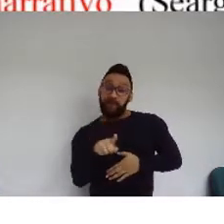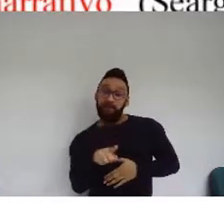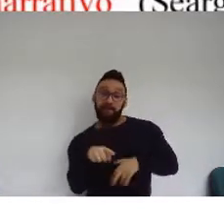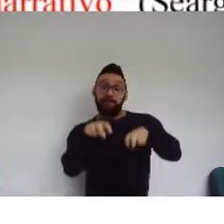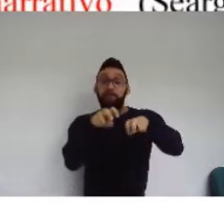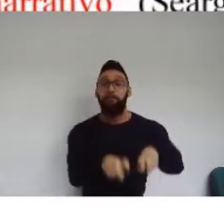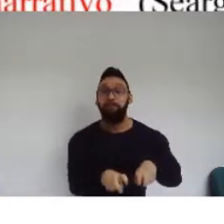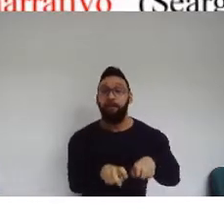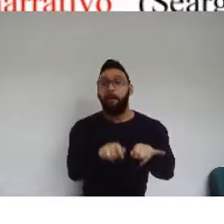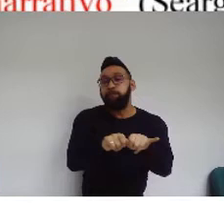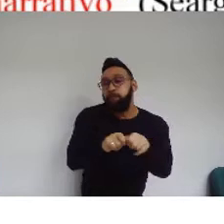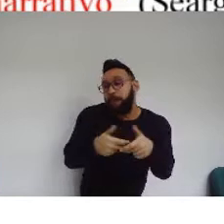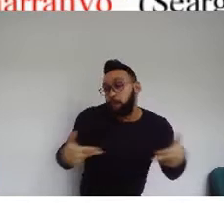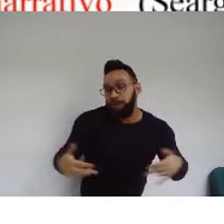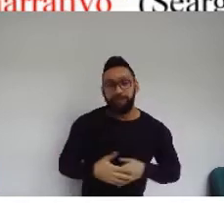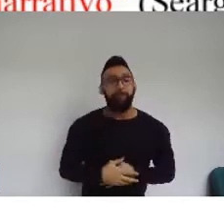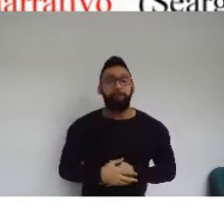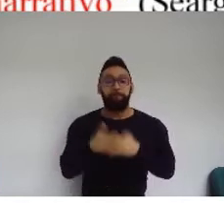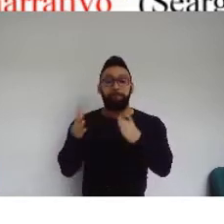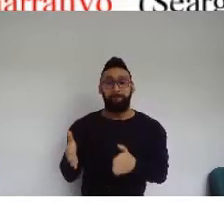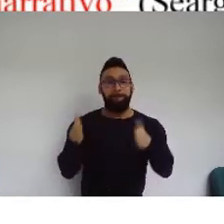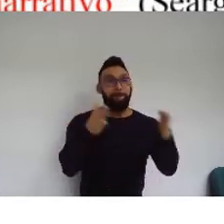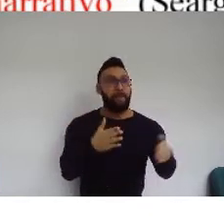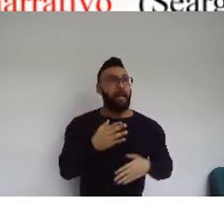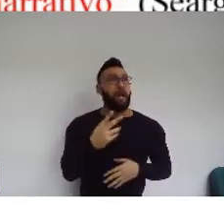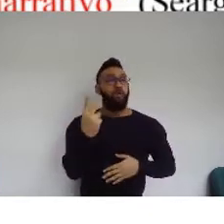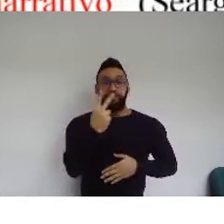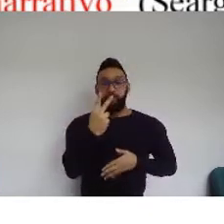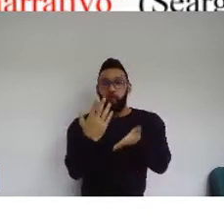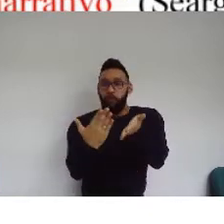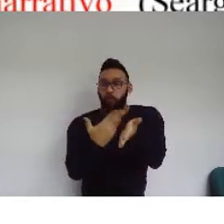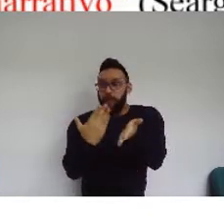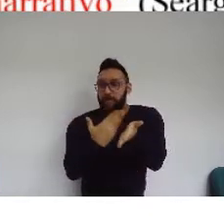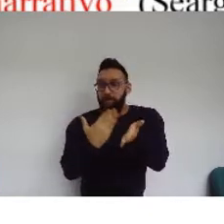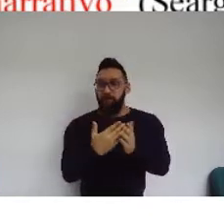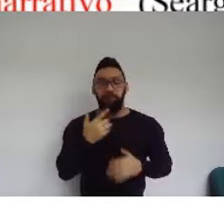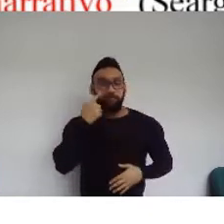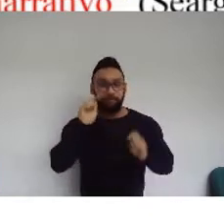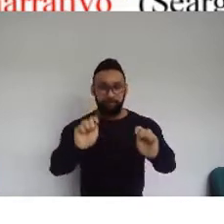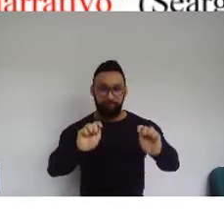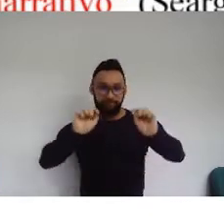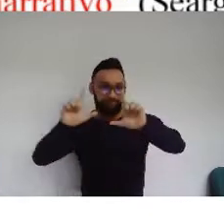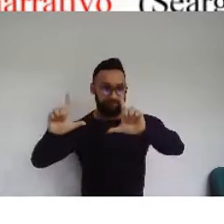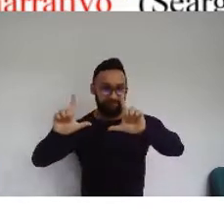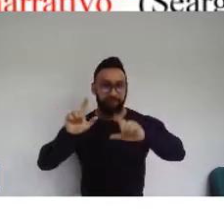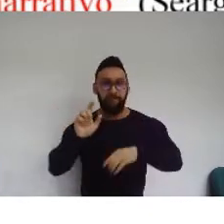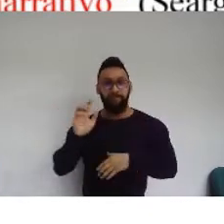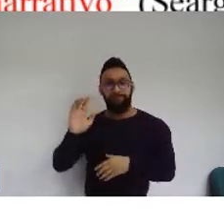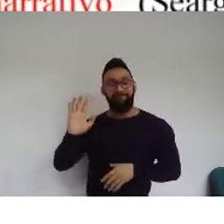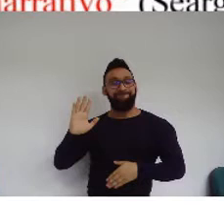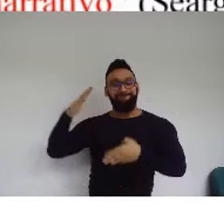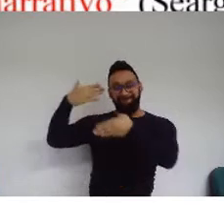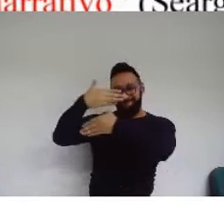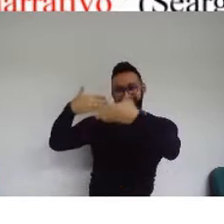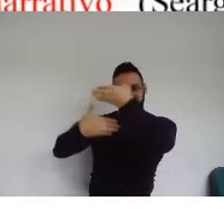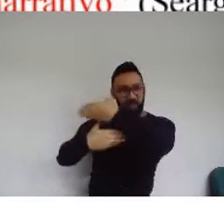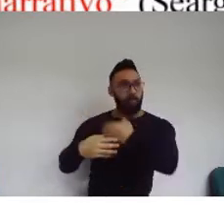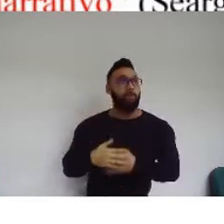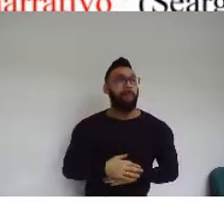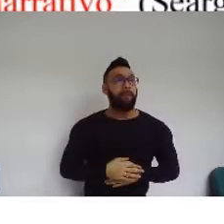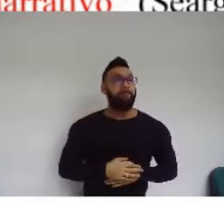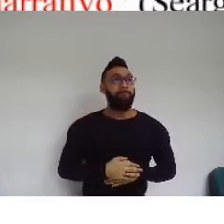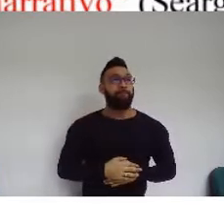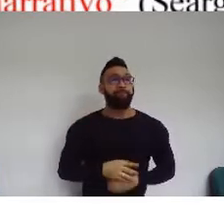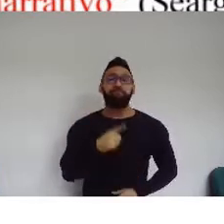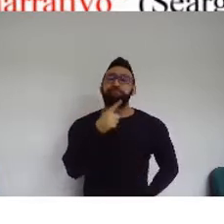conviveu. Ele faleceu, infelizmente, no ano passado, e ela me disse que ele disse para ela que esse era um livro dele